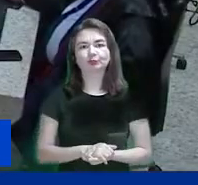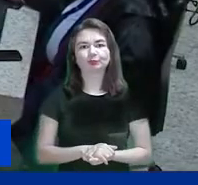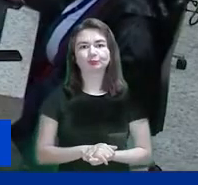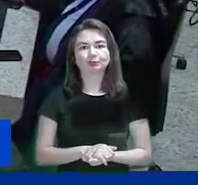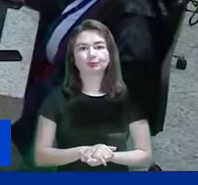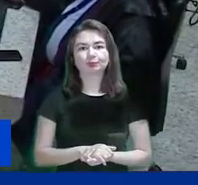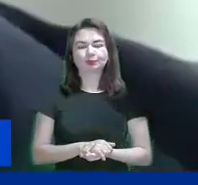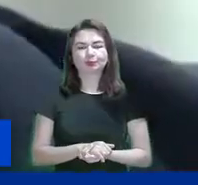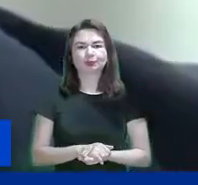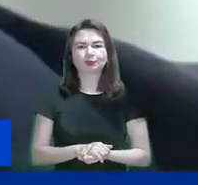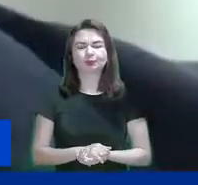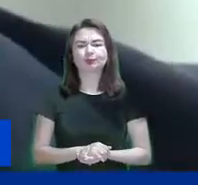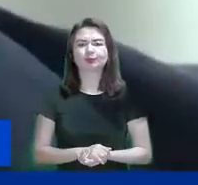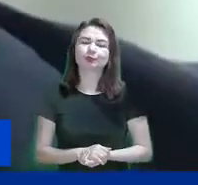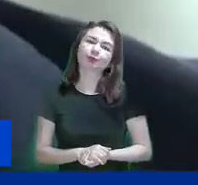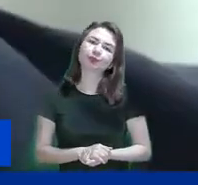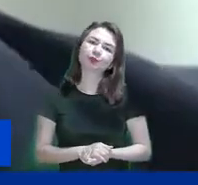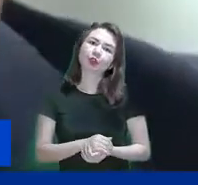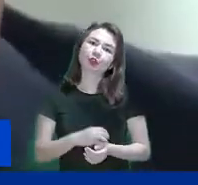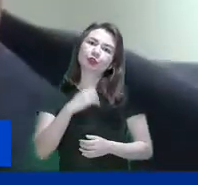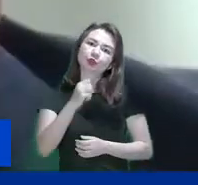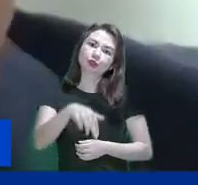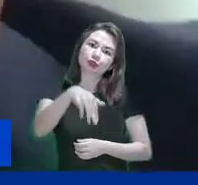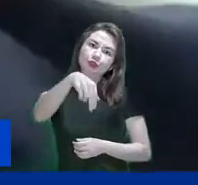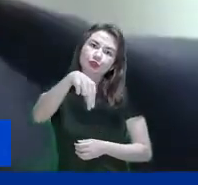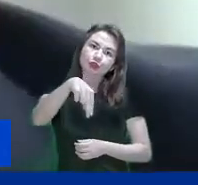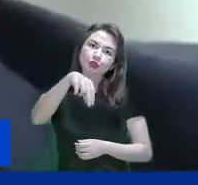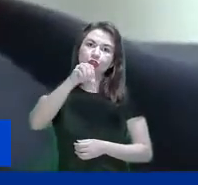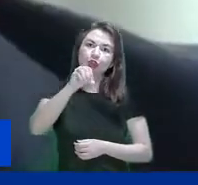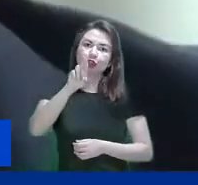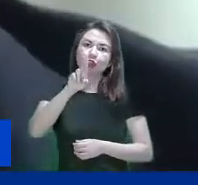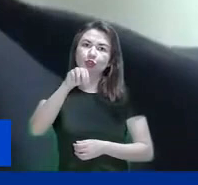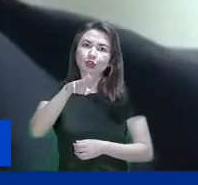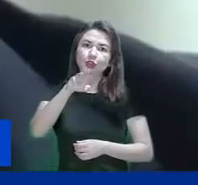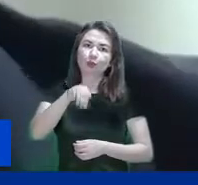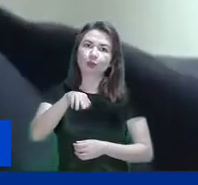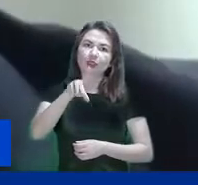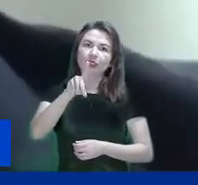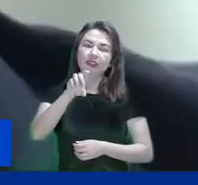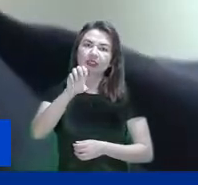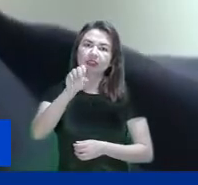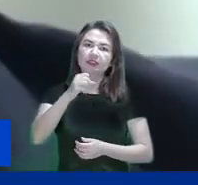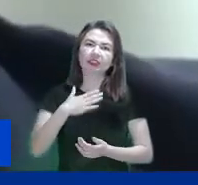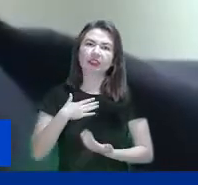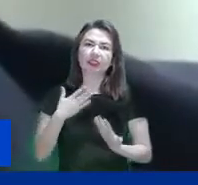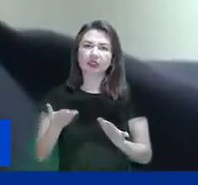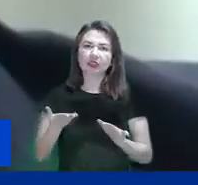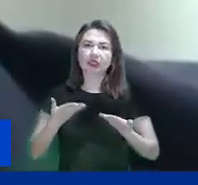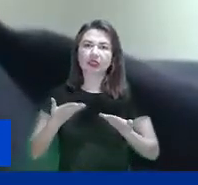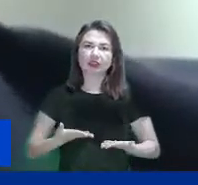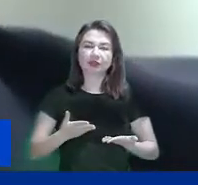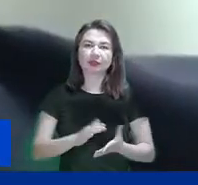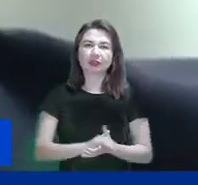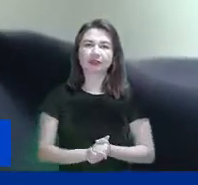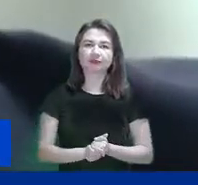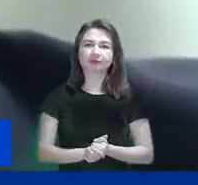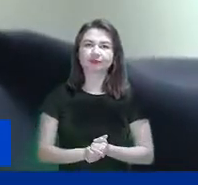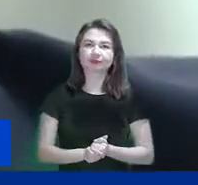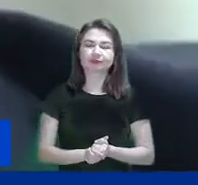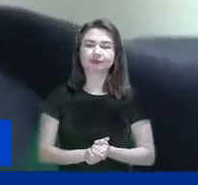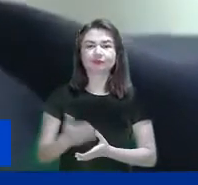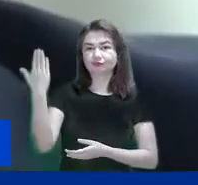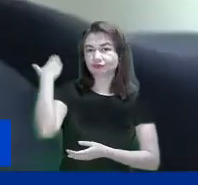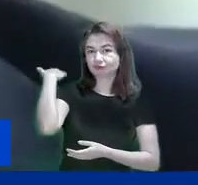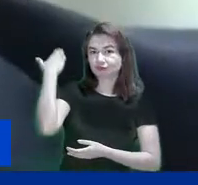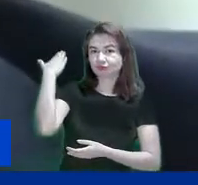Doutor Normandes, antes de colher o voto dos demais Foco membros, no desembargador eu João Lages, recebi, presidente do TRE. salvo engano, lá atrás